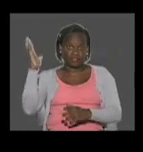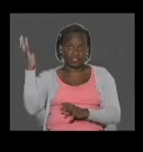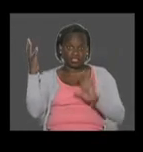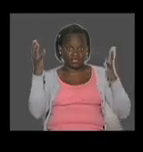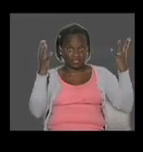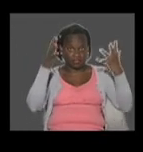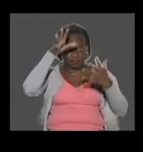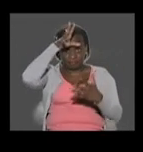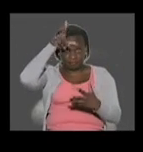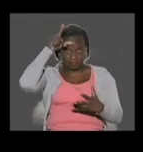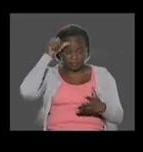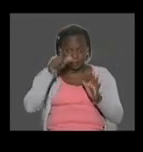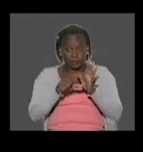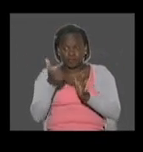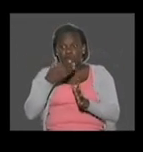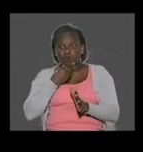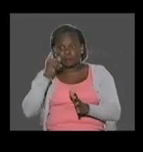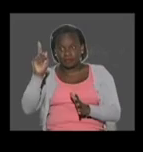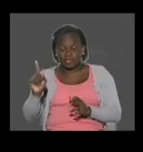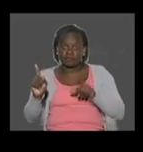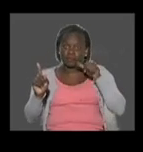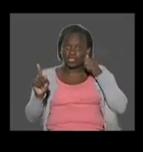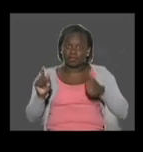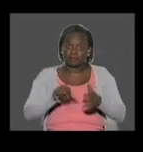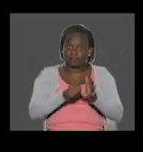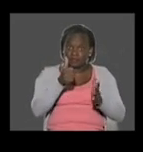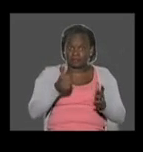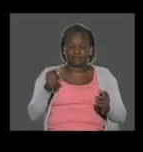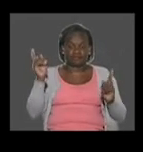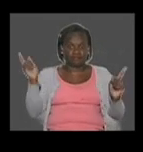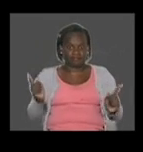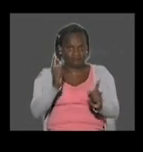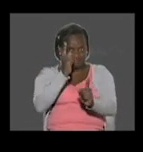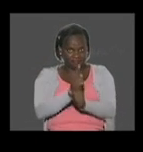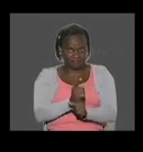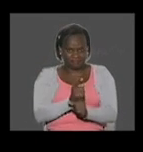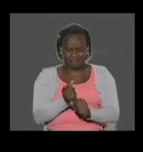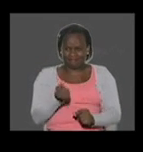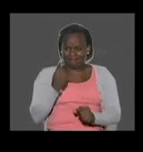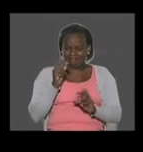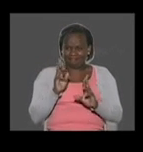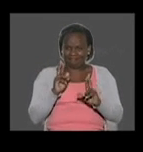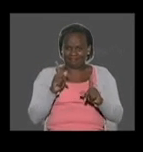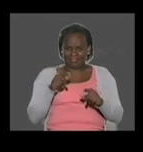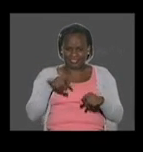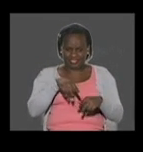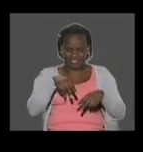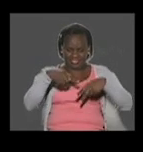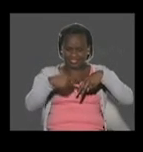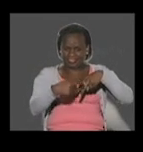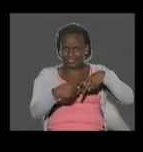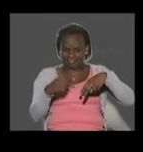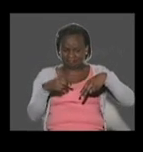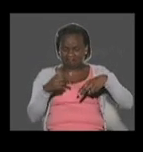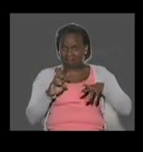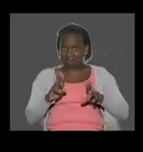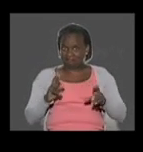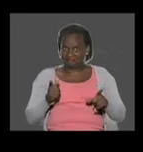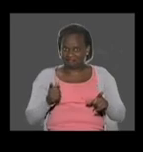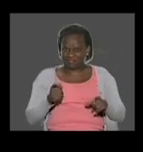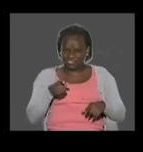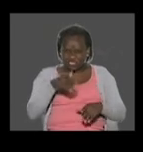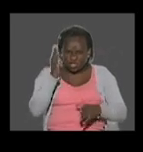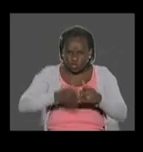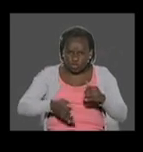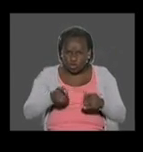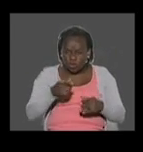Na floresta amazônica, o primeiro homem e a primeira mulher se encontraram. Era estranho o que eles tinham entre as pernas.